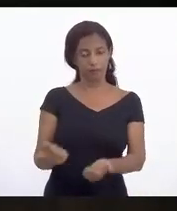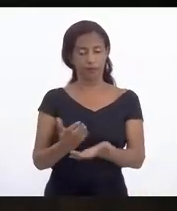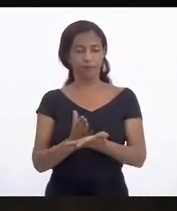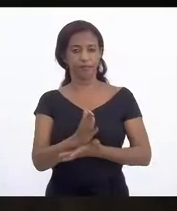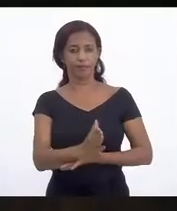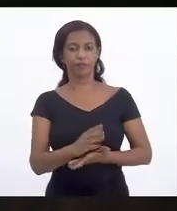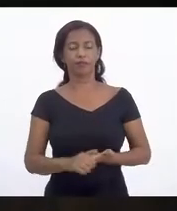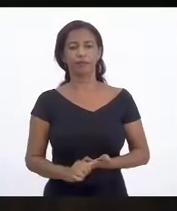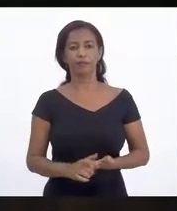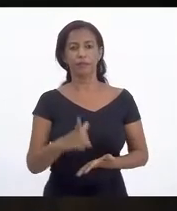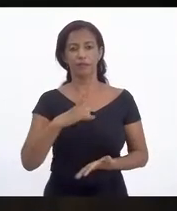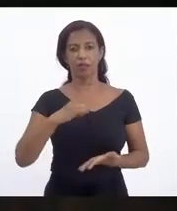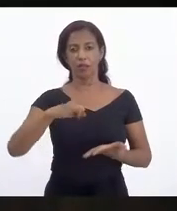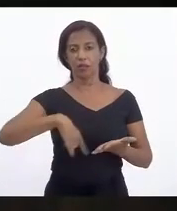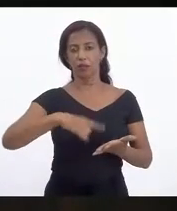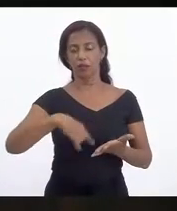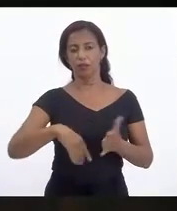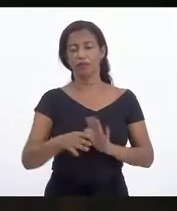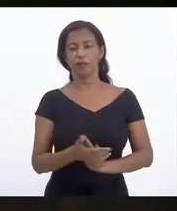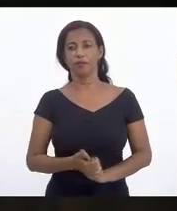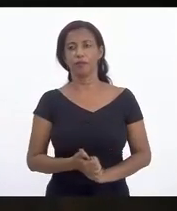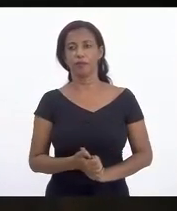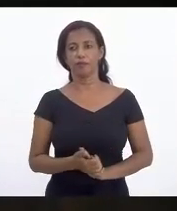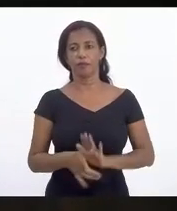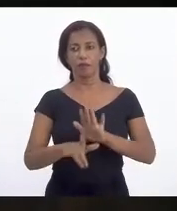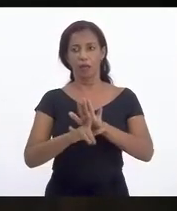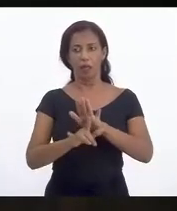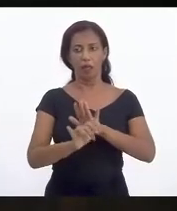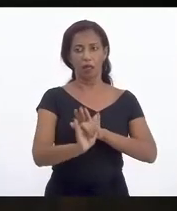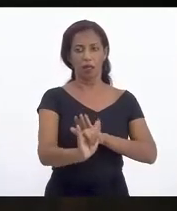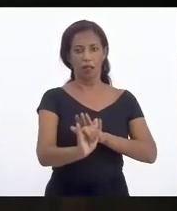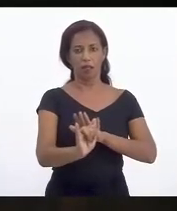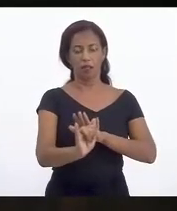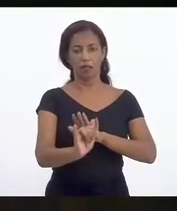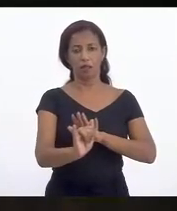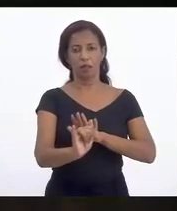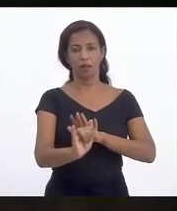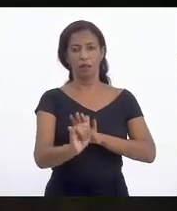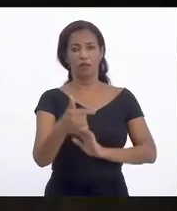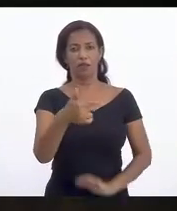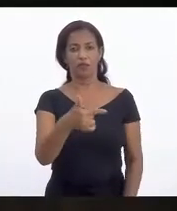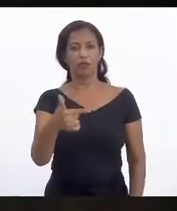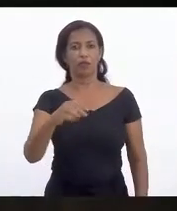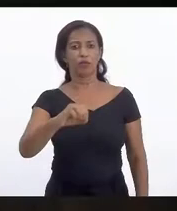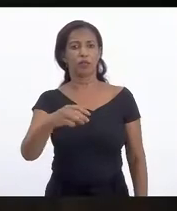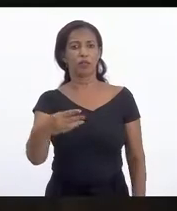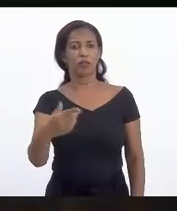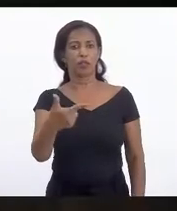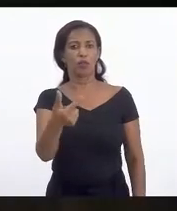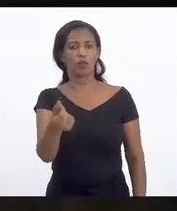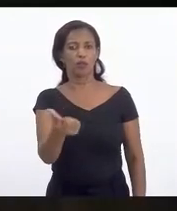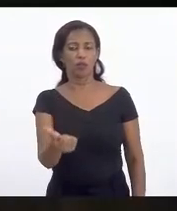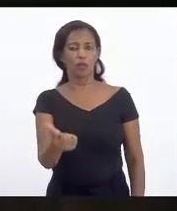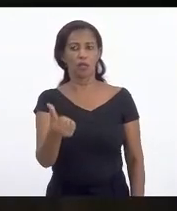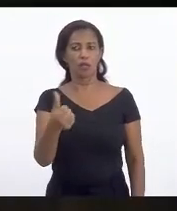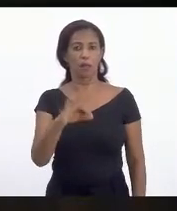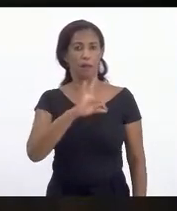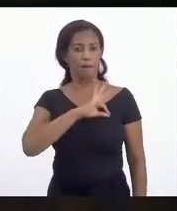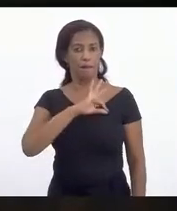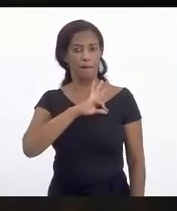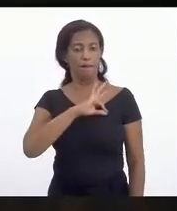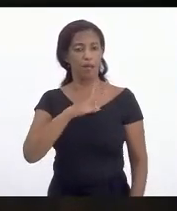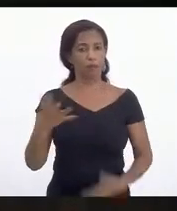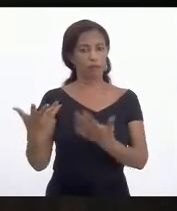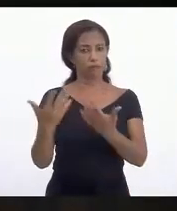estão, aprovada. Há sobre a mesa, requerimento, inclusão na ordem do dia, do projeto 2203/2016, da deputada Marta Rocha. Os senhores que